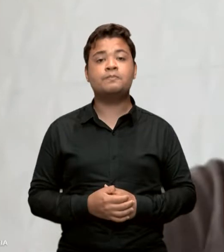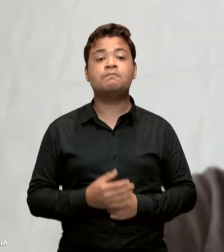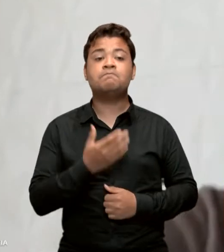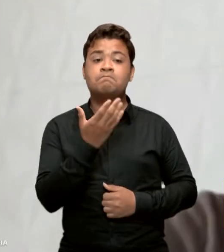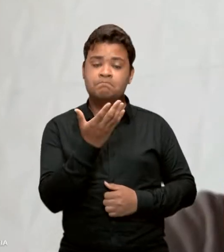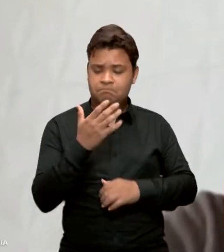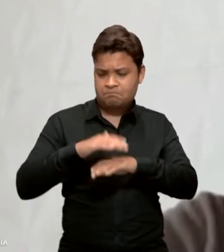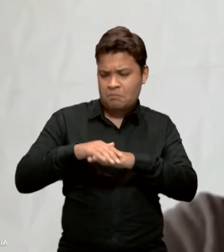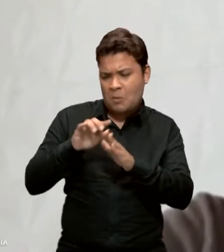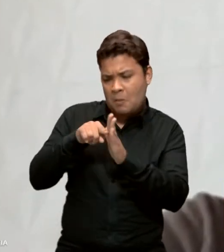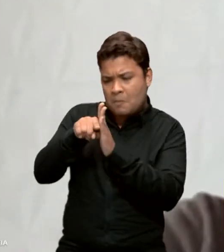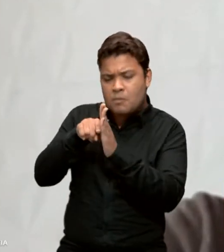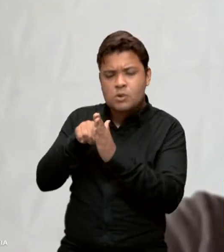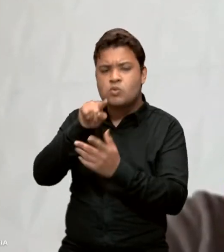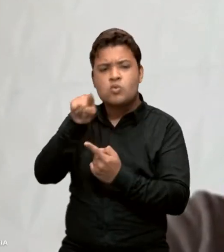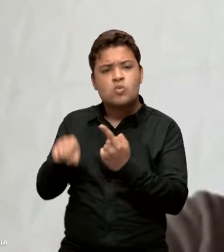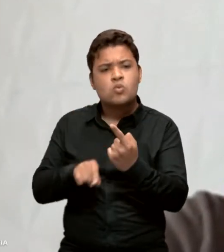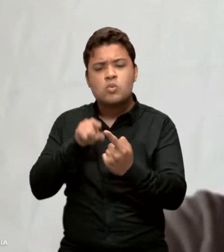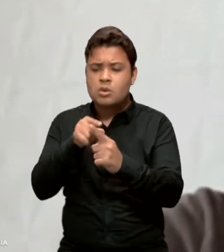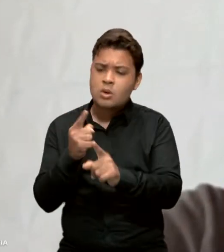interessada em saber como essa